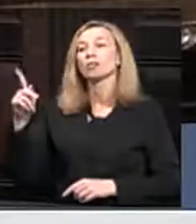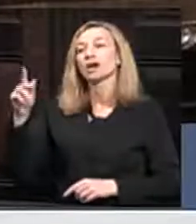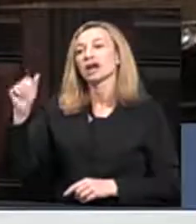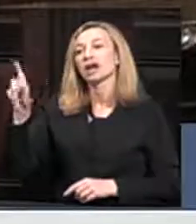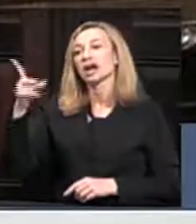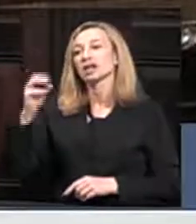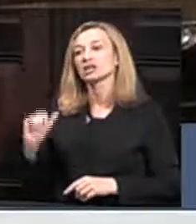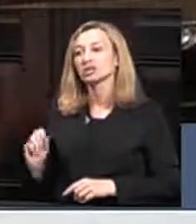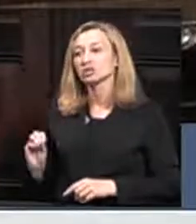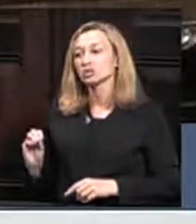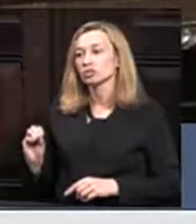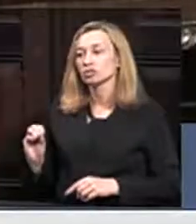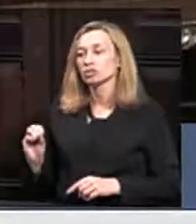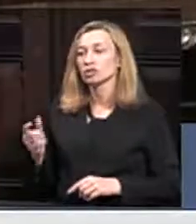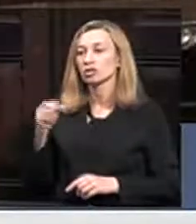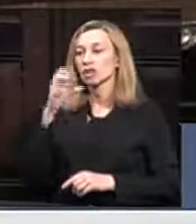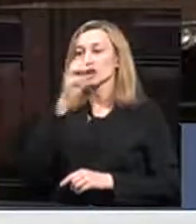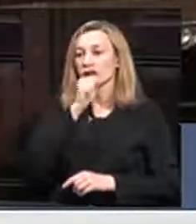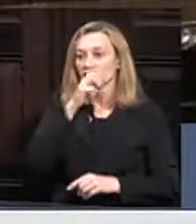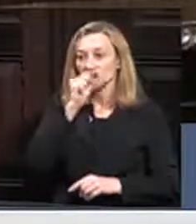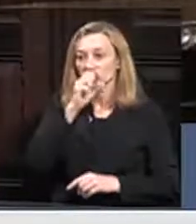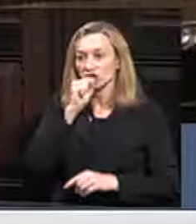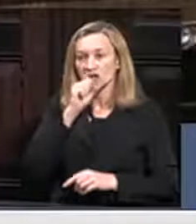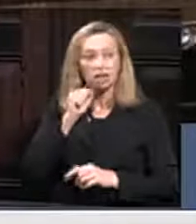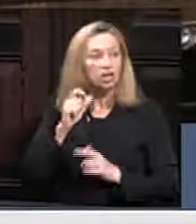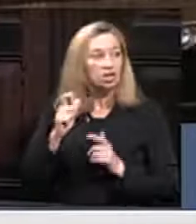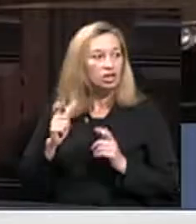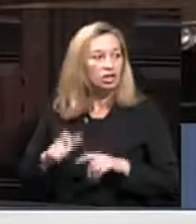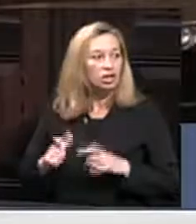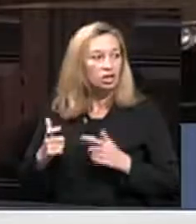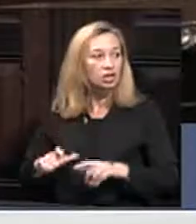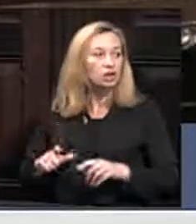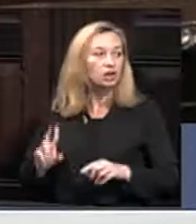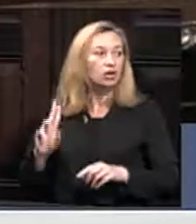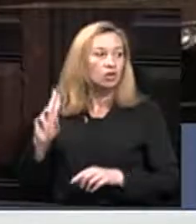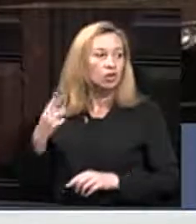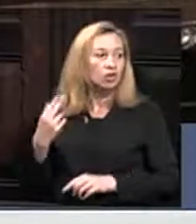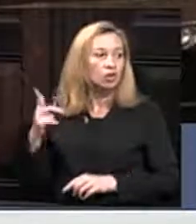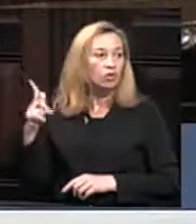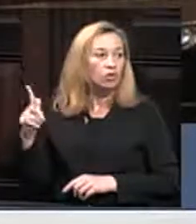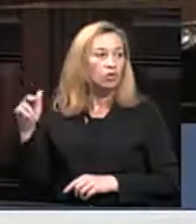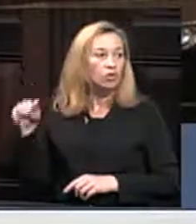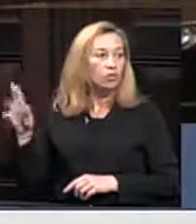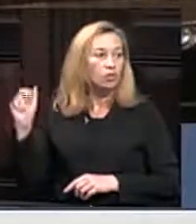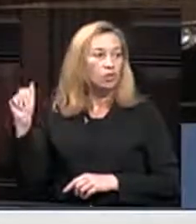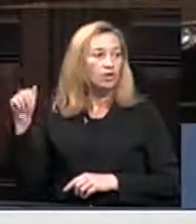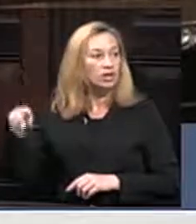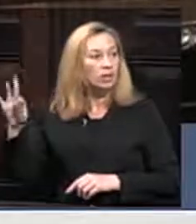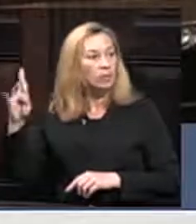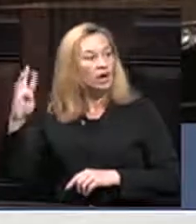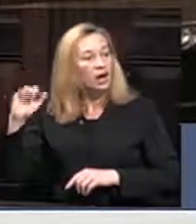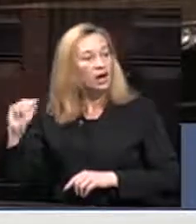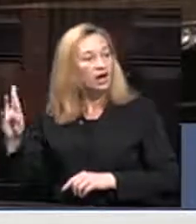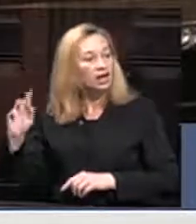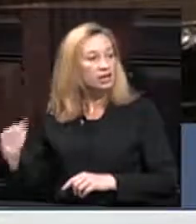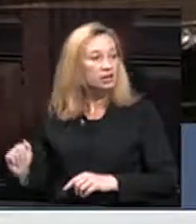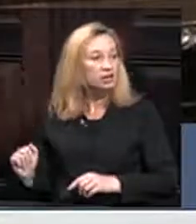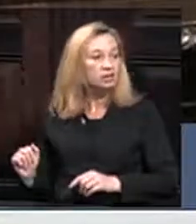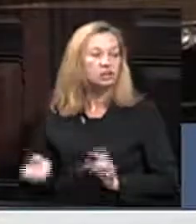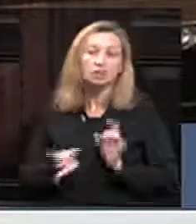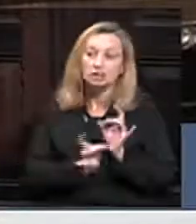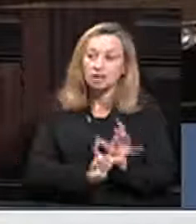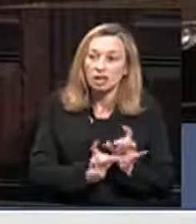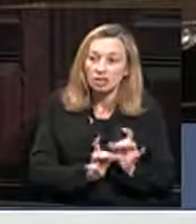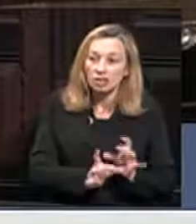seu Palácio de Verão, seja lá o Palácio Guanabara, né? A questão da venda da folha